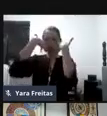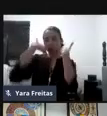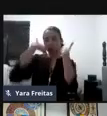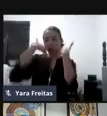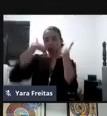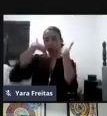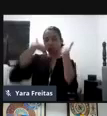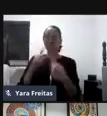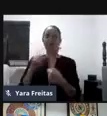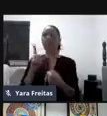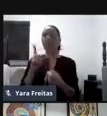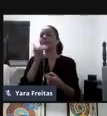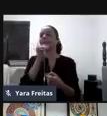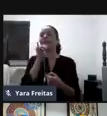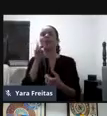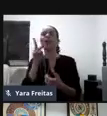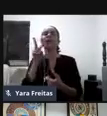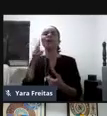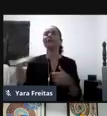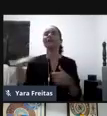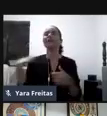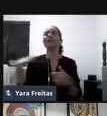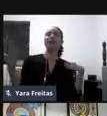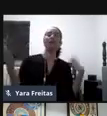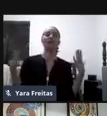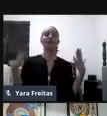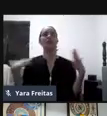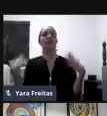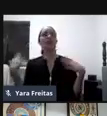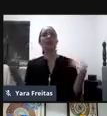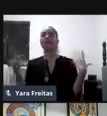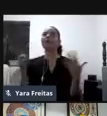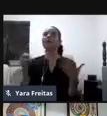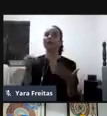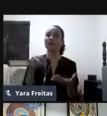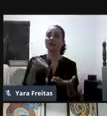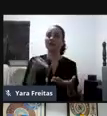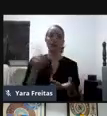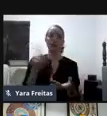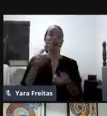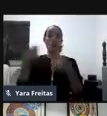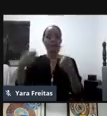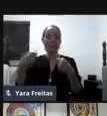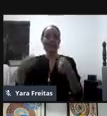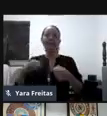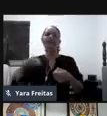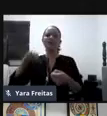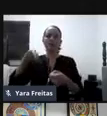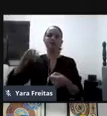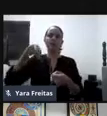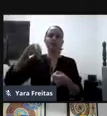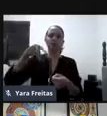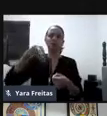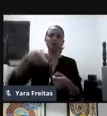aquele exercício que é parado, né? Então, é exercício aeróbico de preferência,